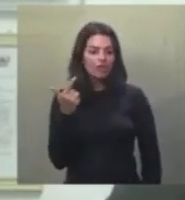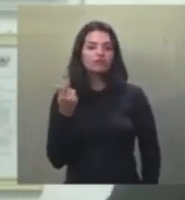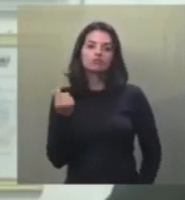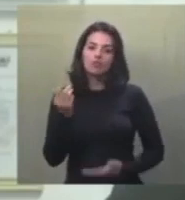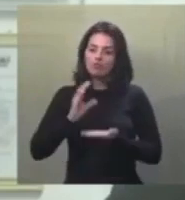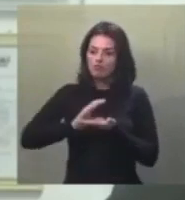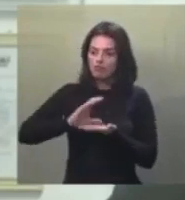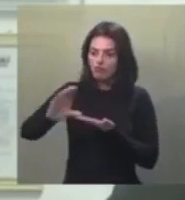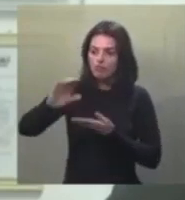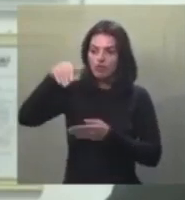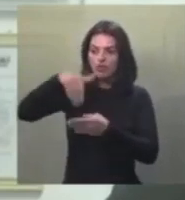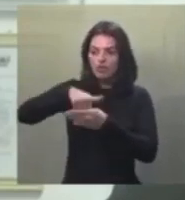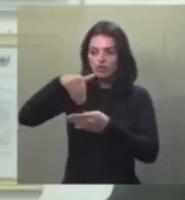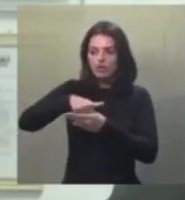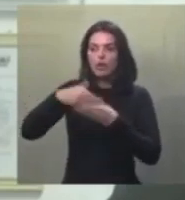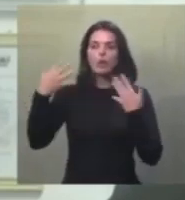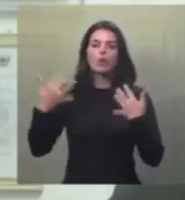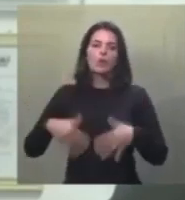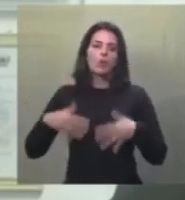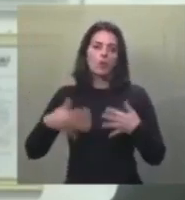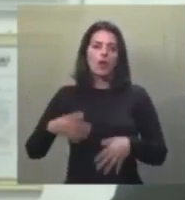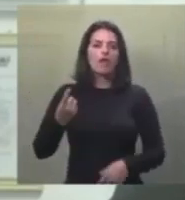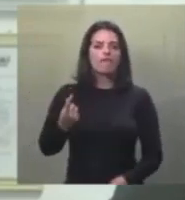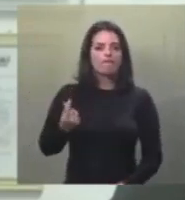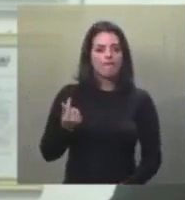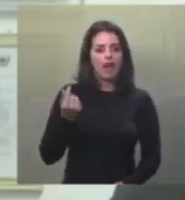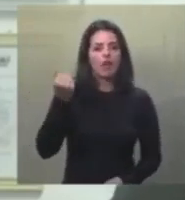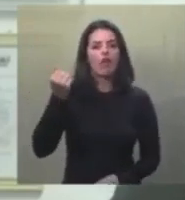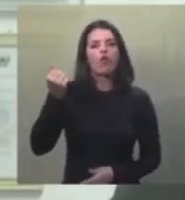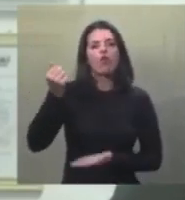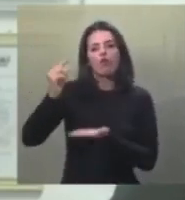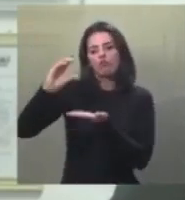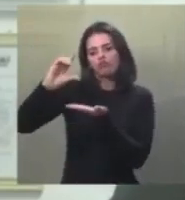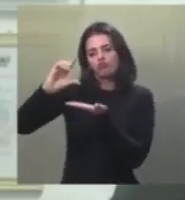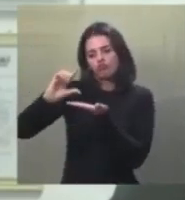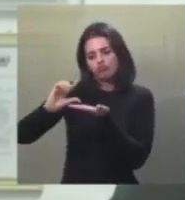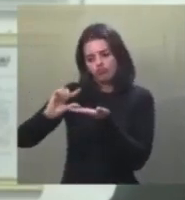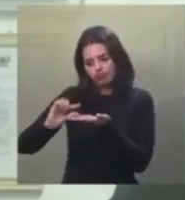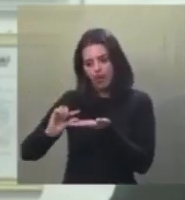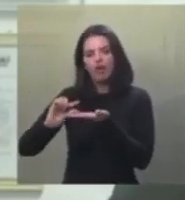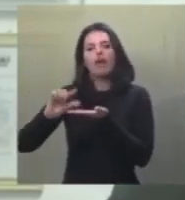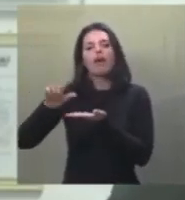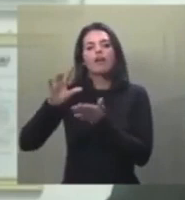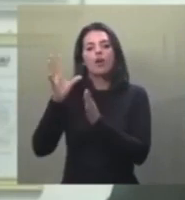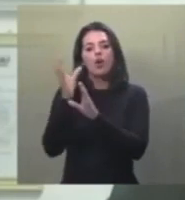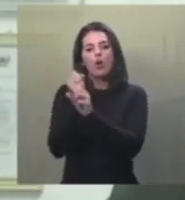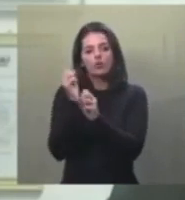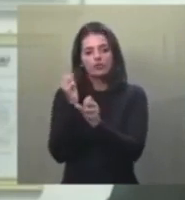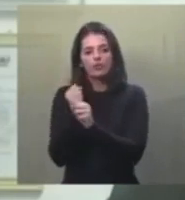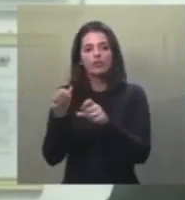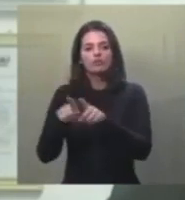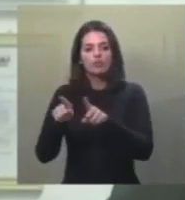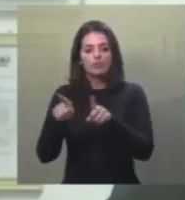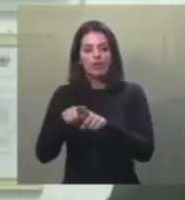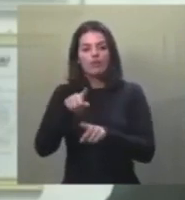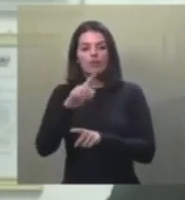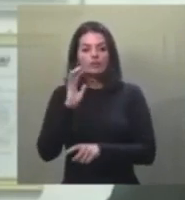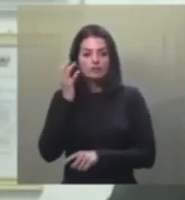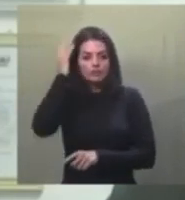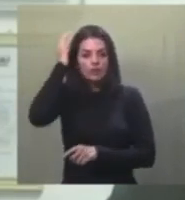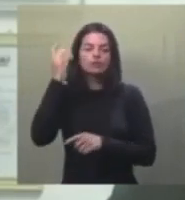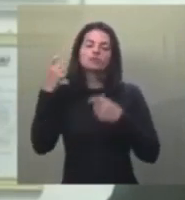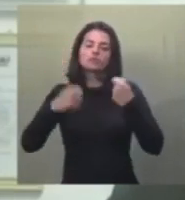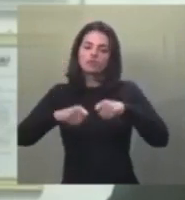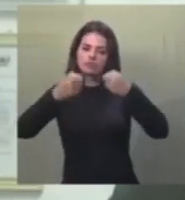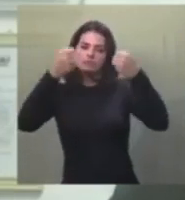que se justifica. O valor dele foi diminuído, isso no orçamento também foi um esforço que foi feito, que é preciso ser